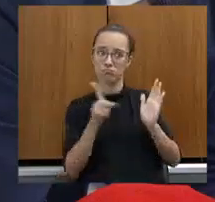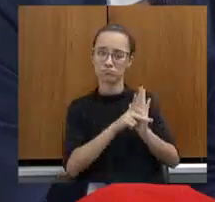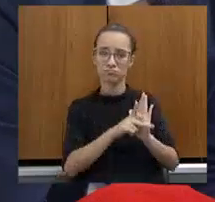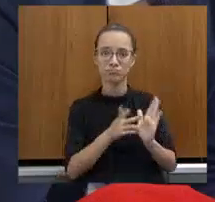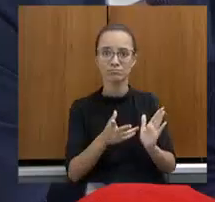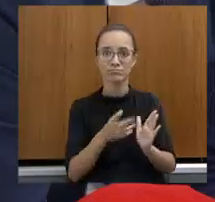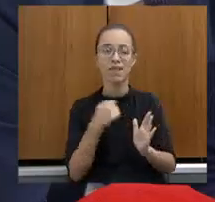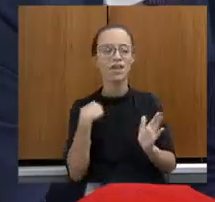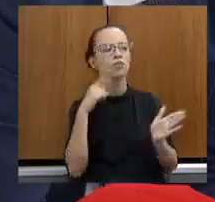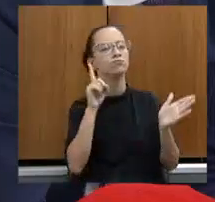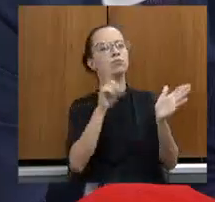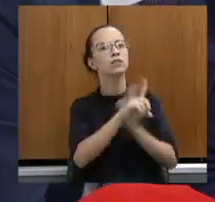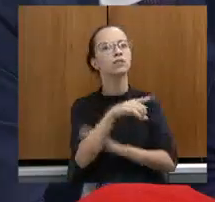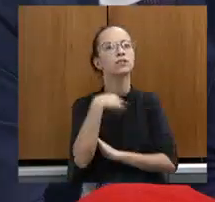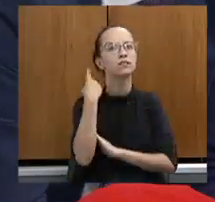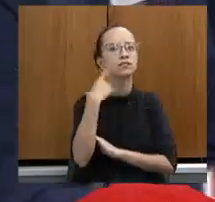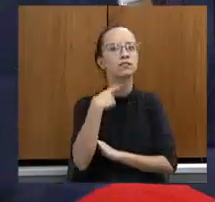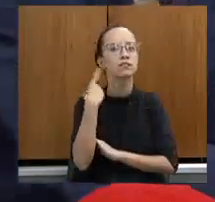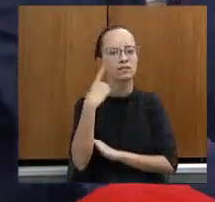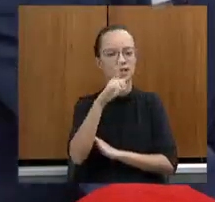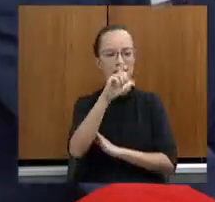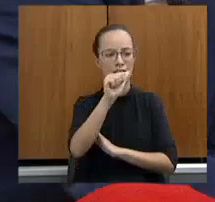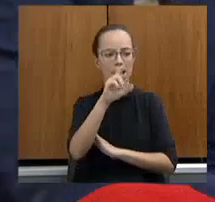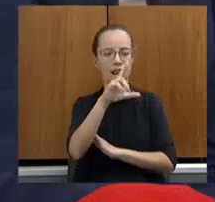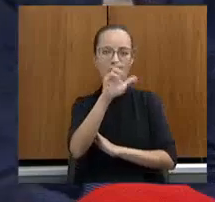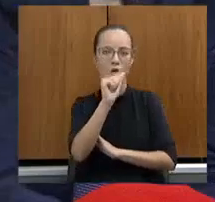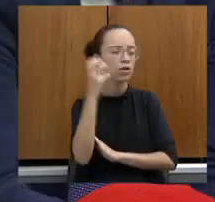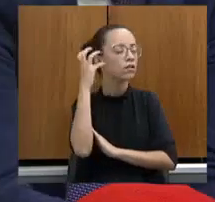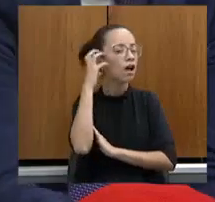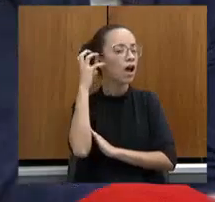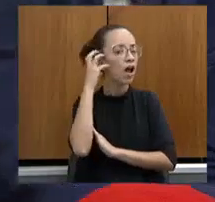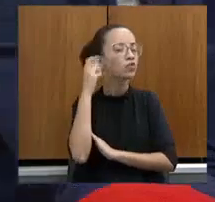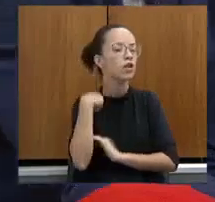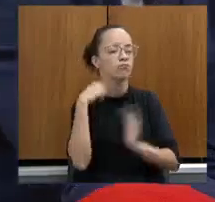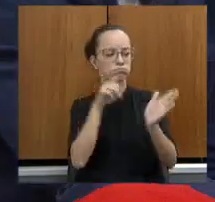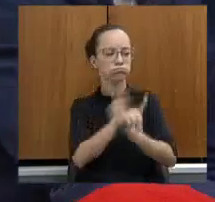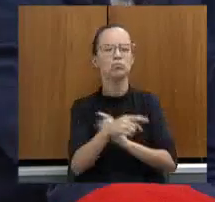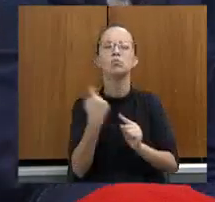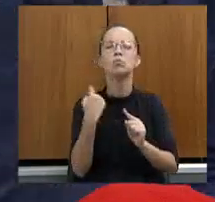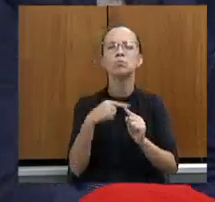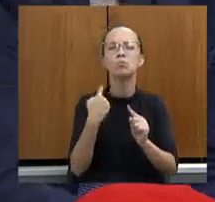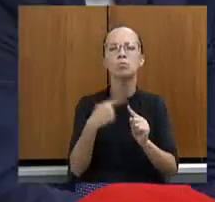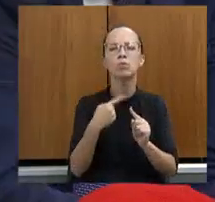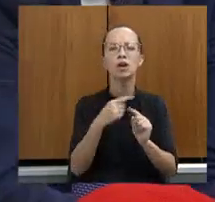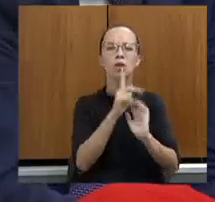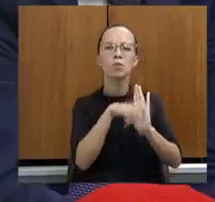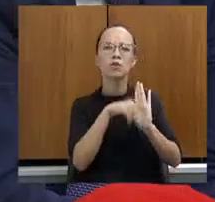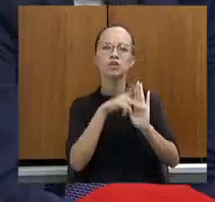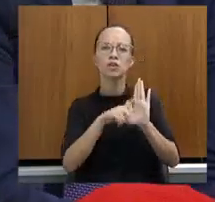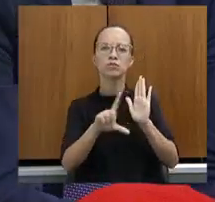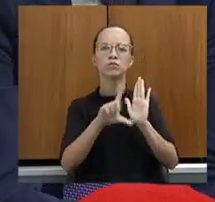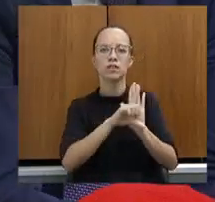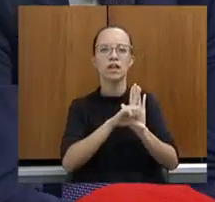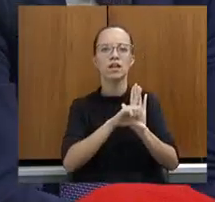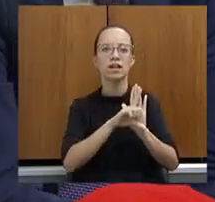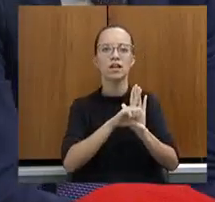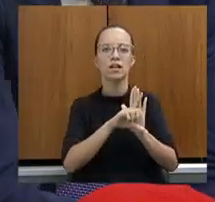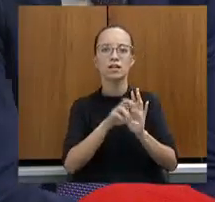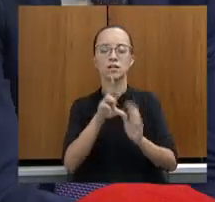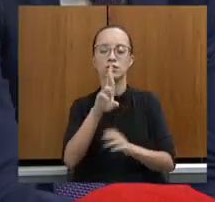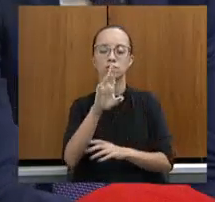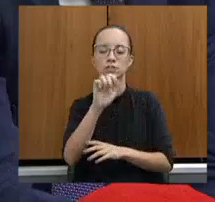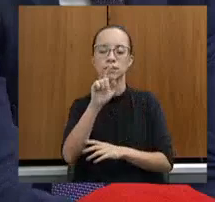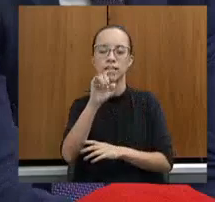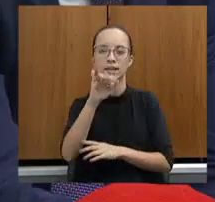eu fiz essa pergunta deputada Laura Serrano no debate Na rádio Itatiaia Por que que o projeto de lei do regime de recuperação